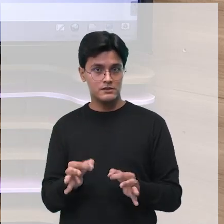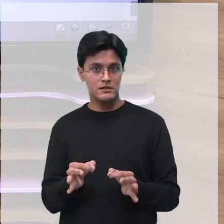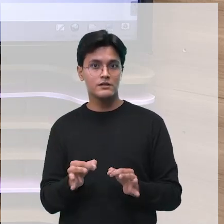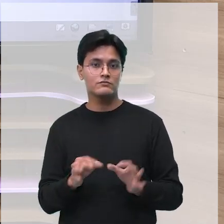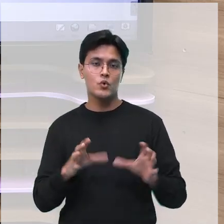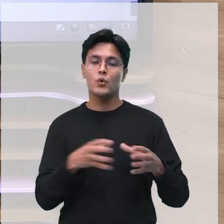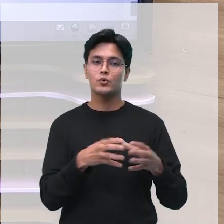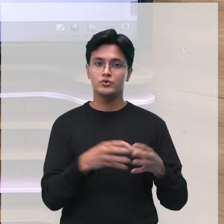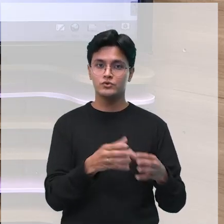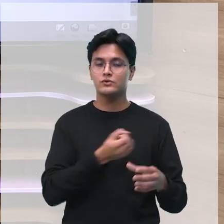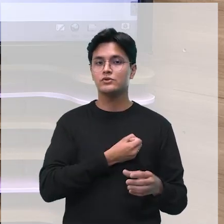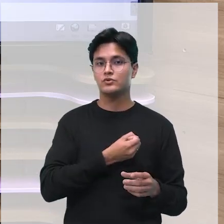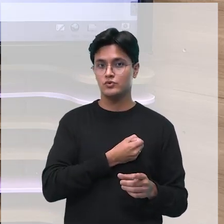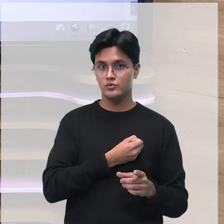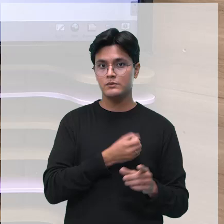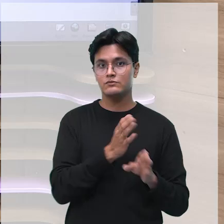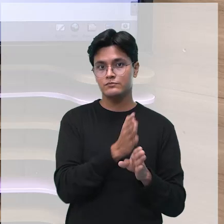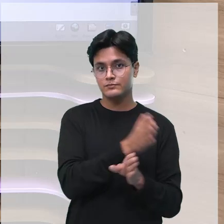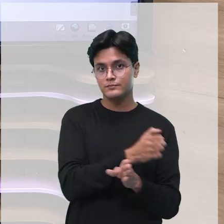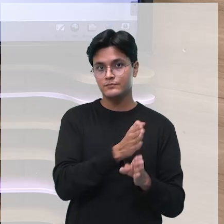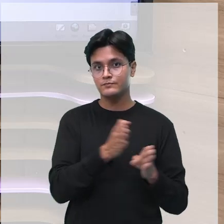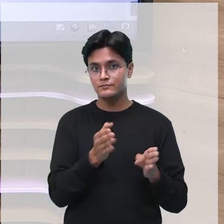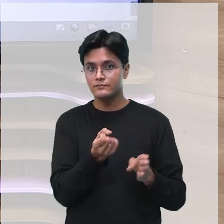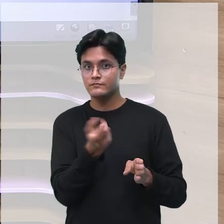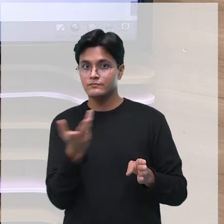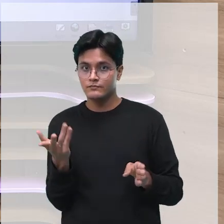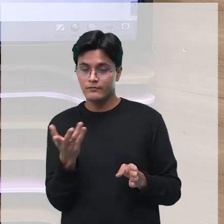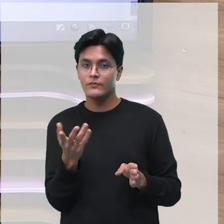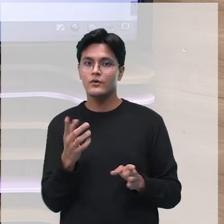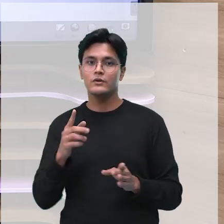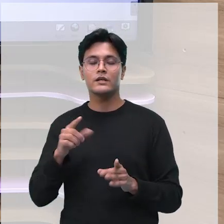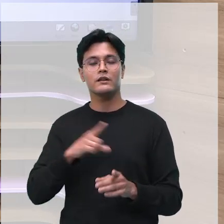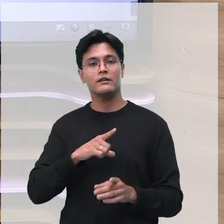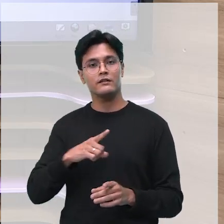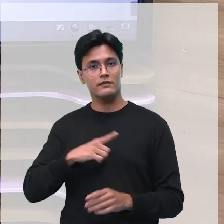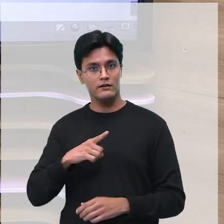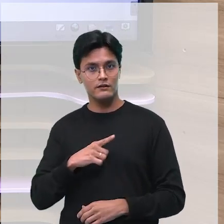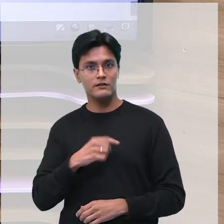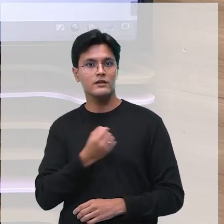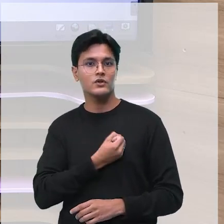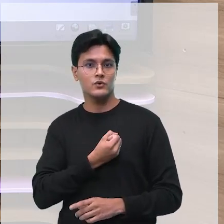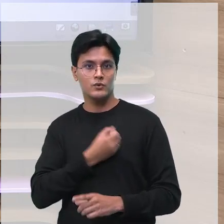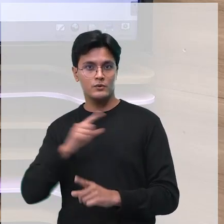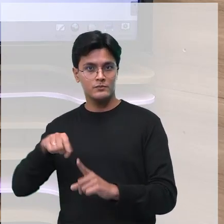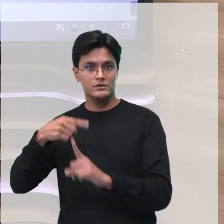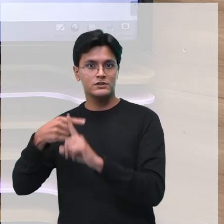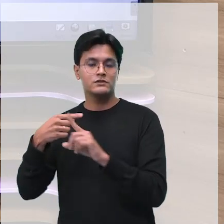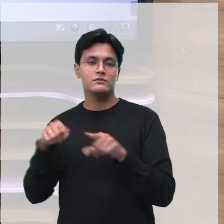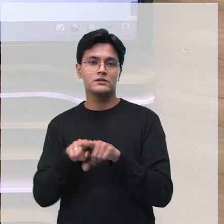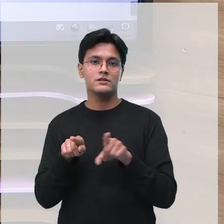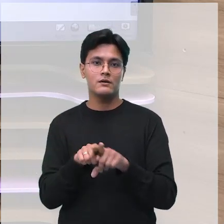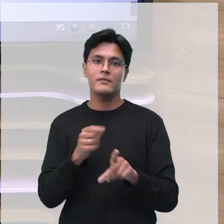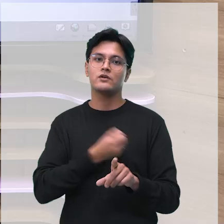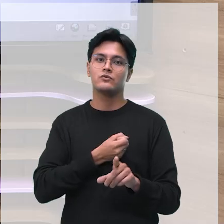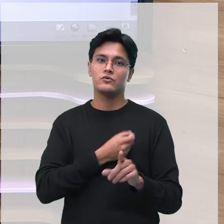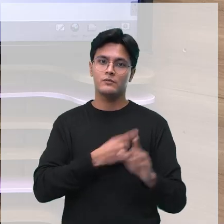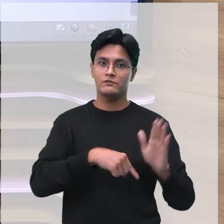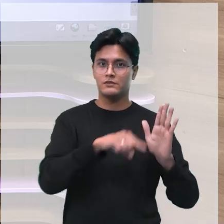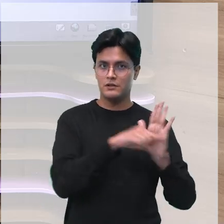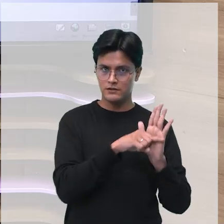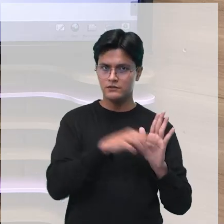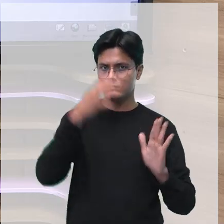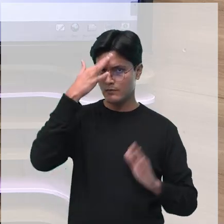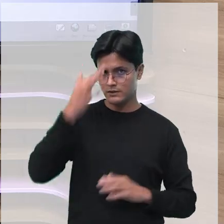dos números inteiros são os números positivos e também os números negativos